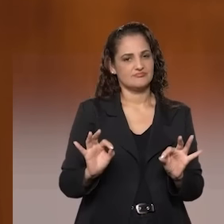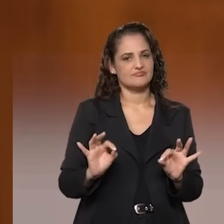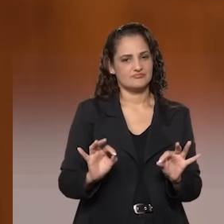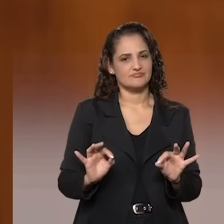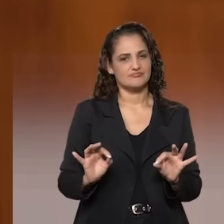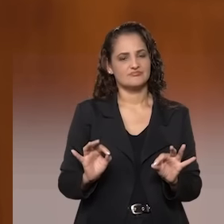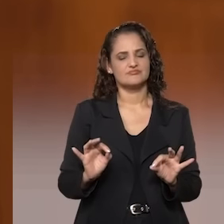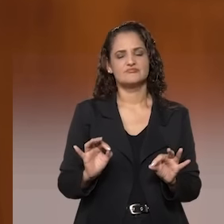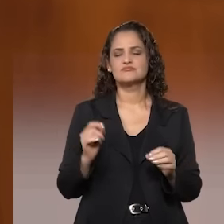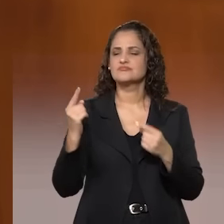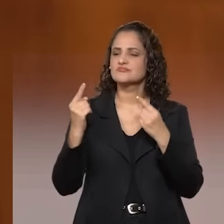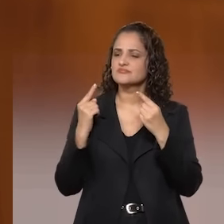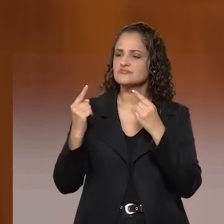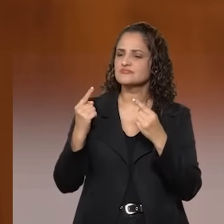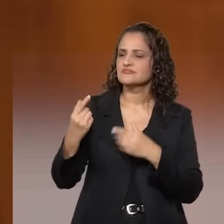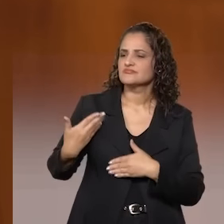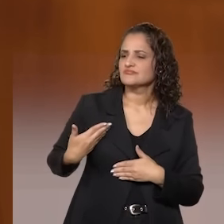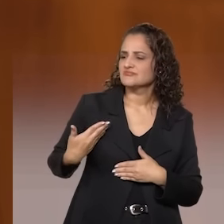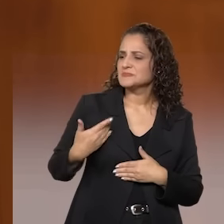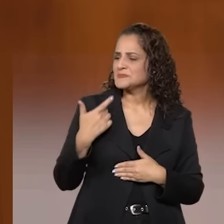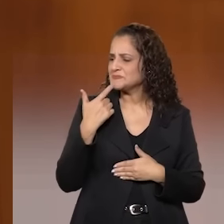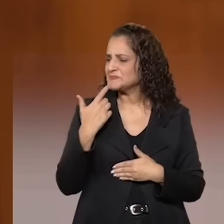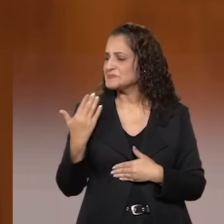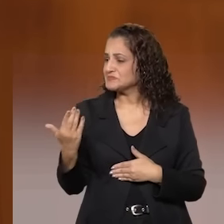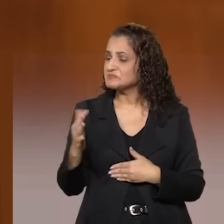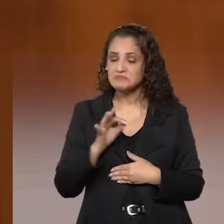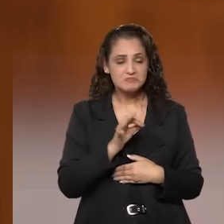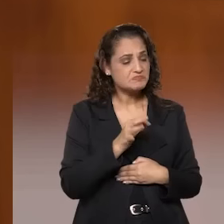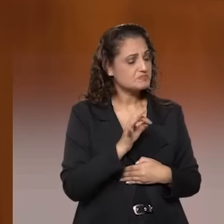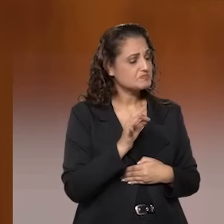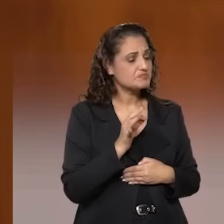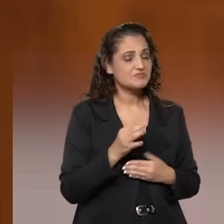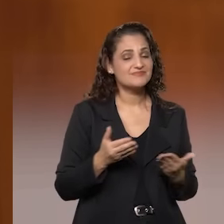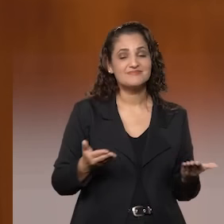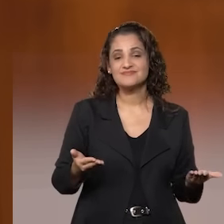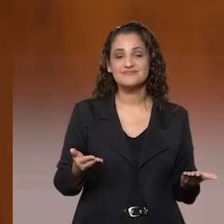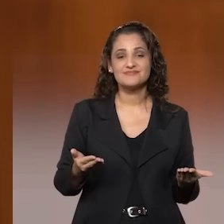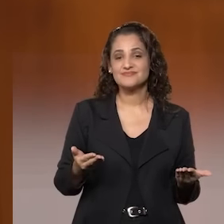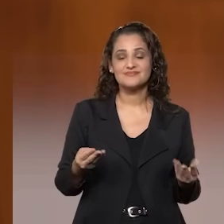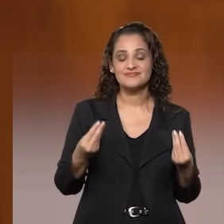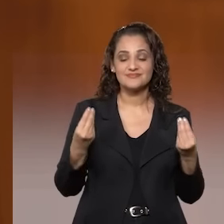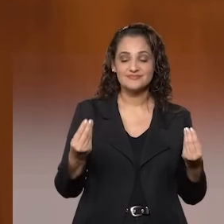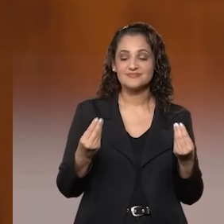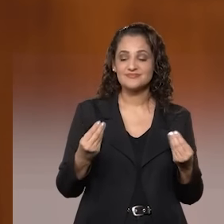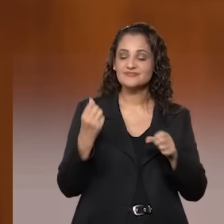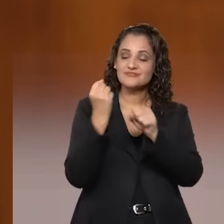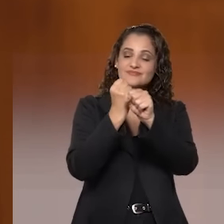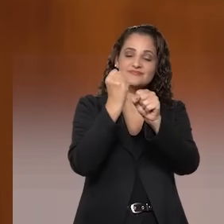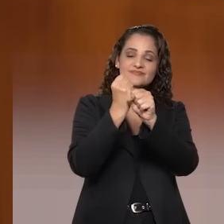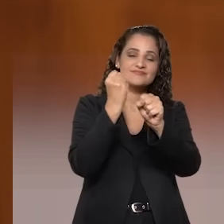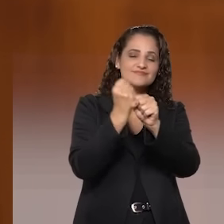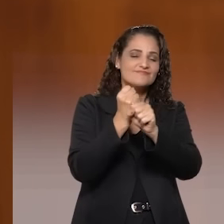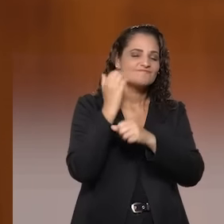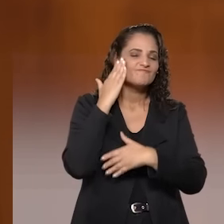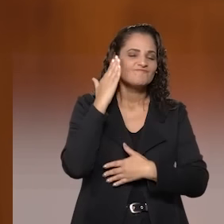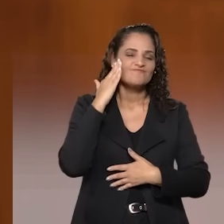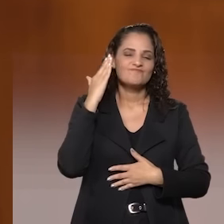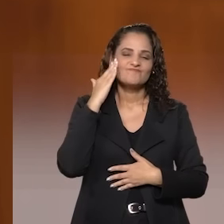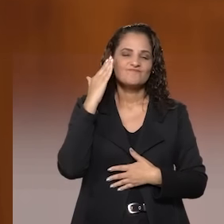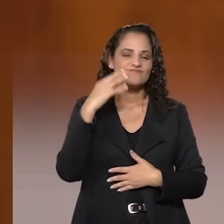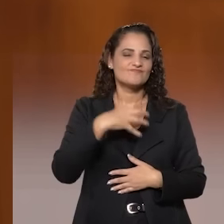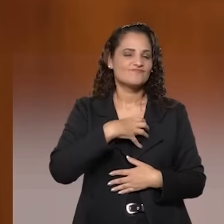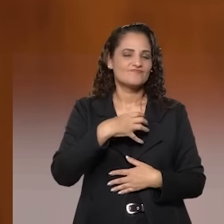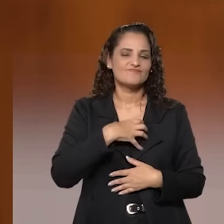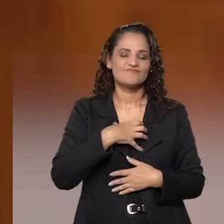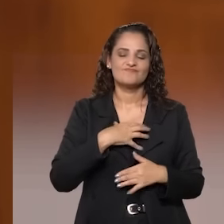mesmo então eles estão eles estão construindo um saber de uma forma diferente a minha geração foi uma geração